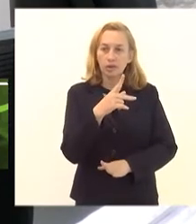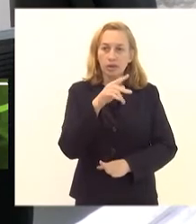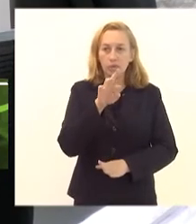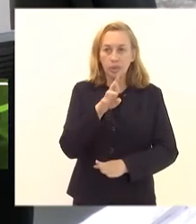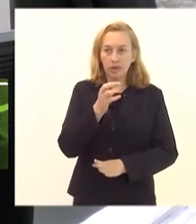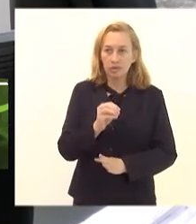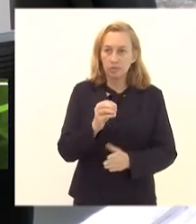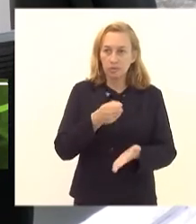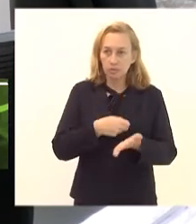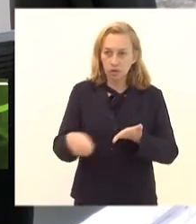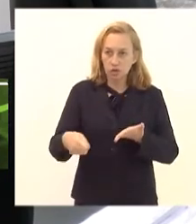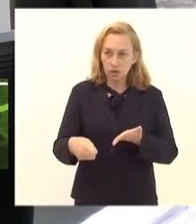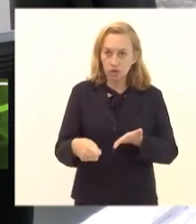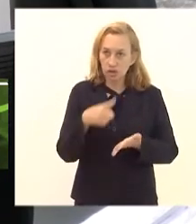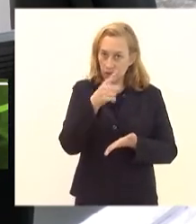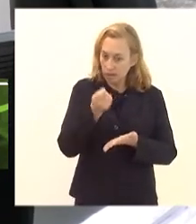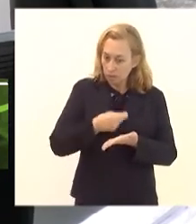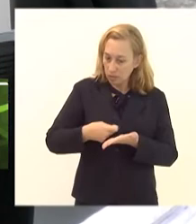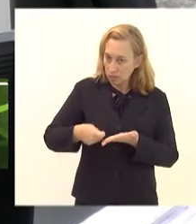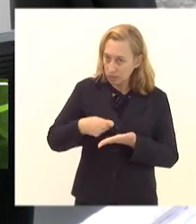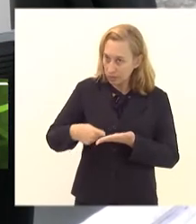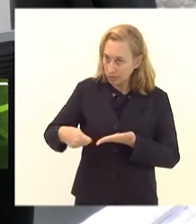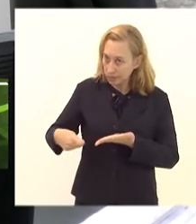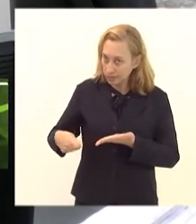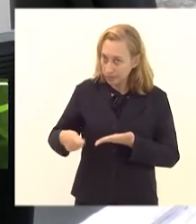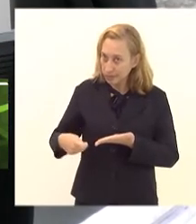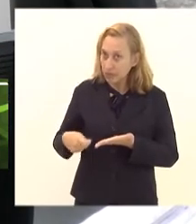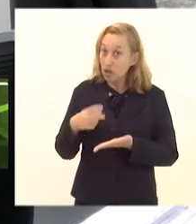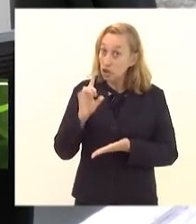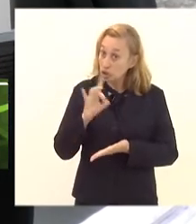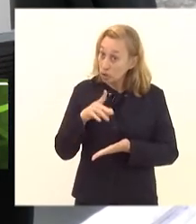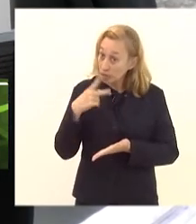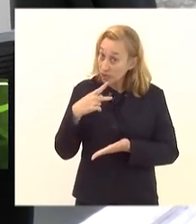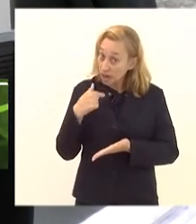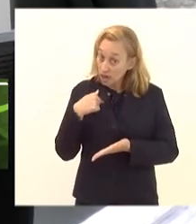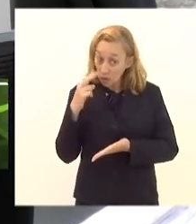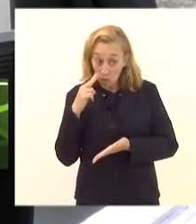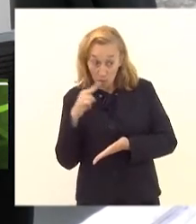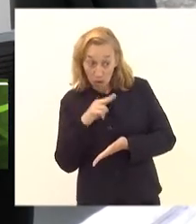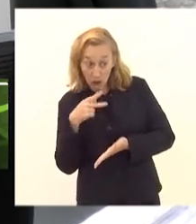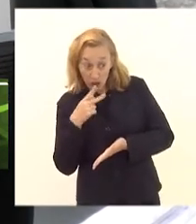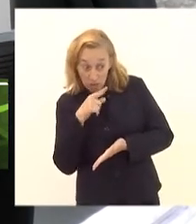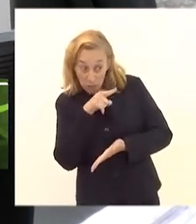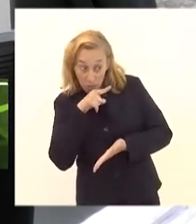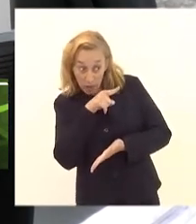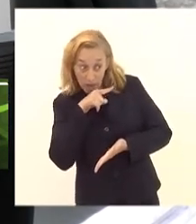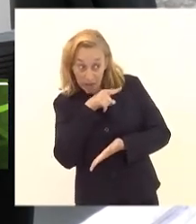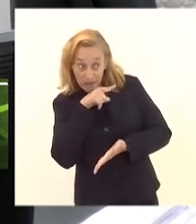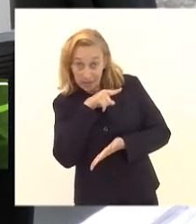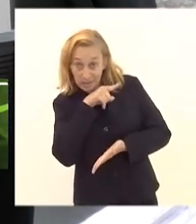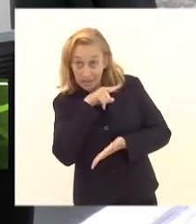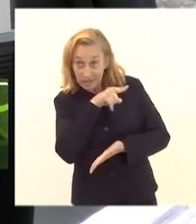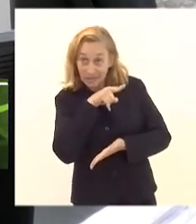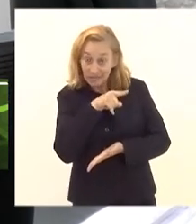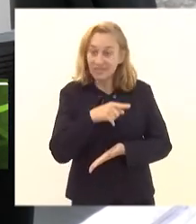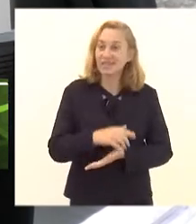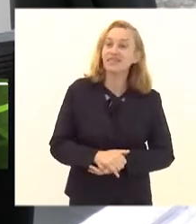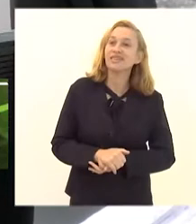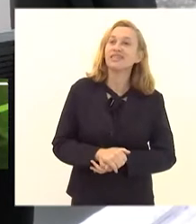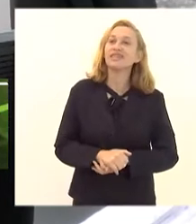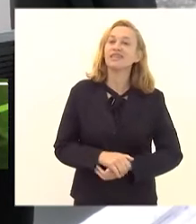Pedro está anotando ali, né? É só para dizer que eu não estou falando com a lei, não, né? Estou falando com o Pedro